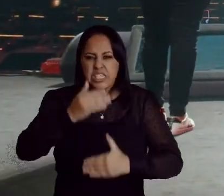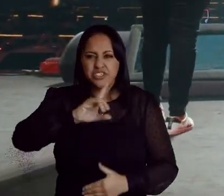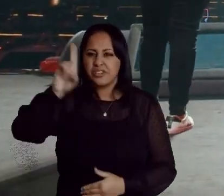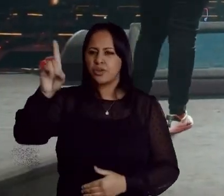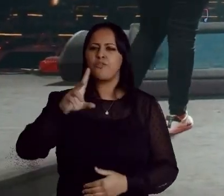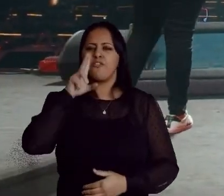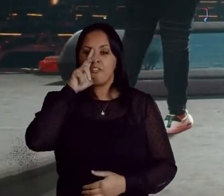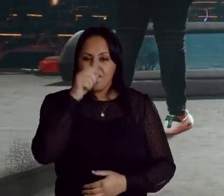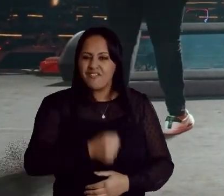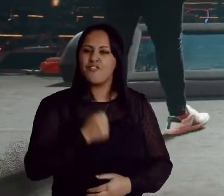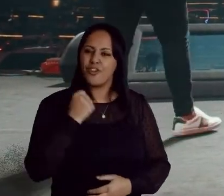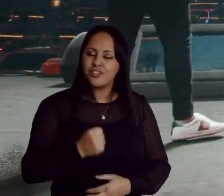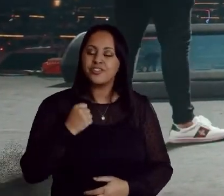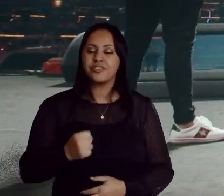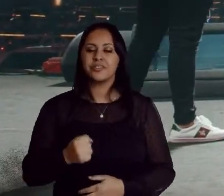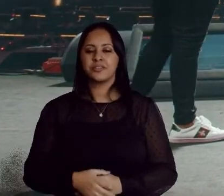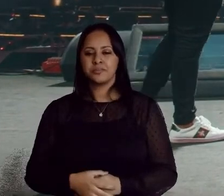para vocês que estão aqui depois.